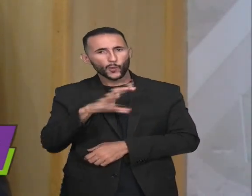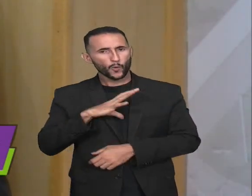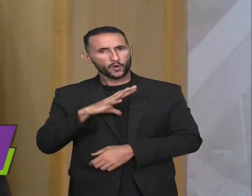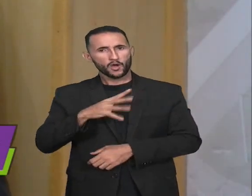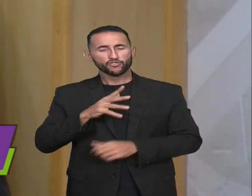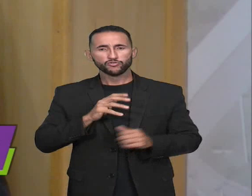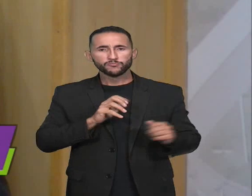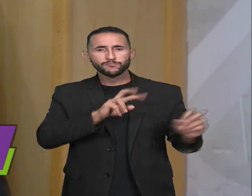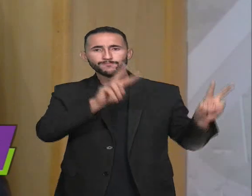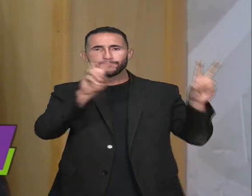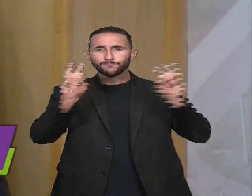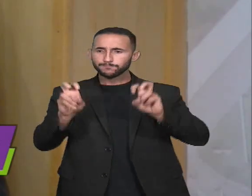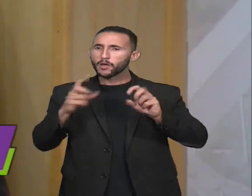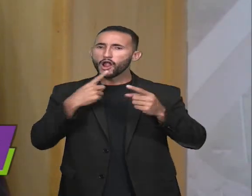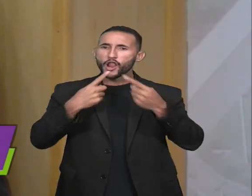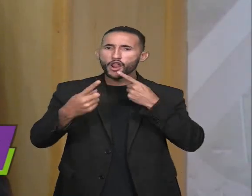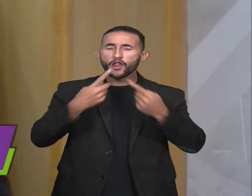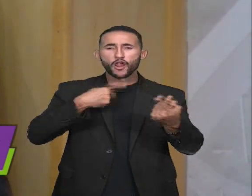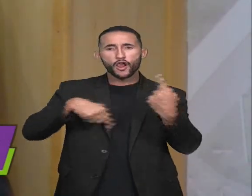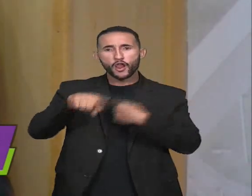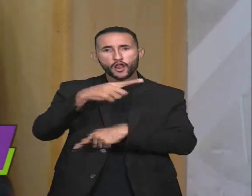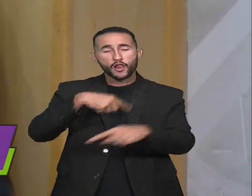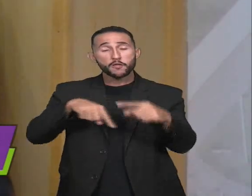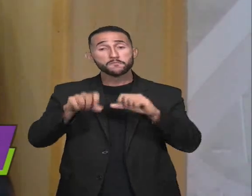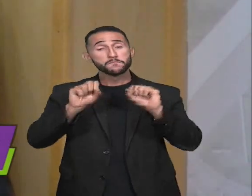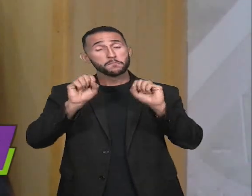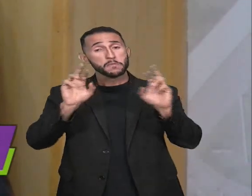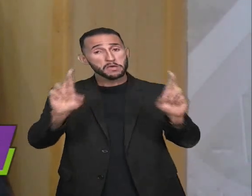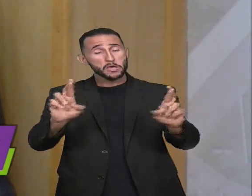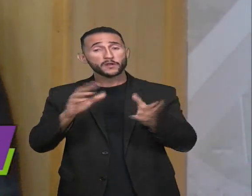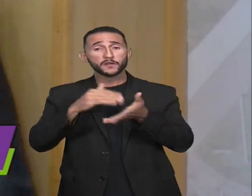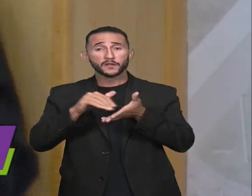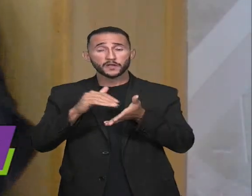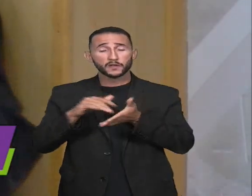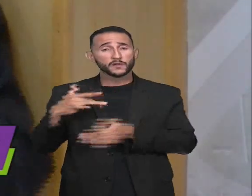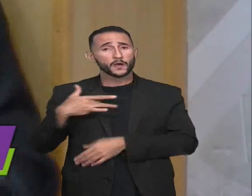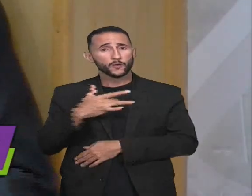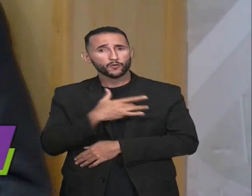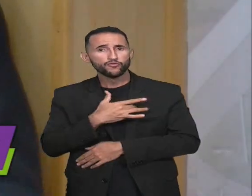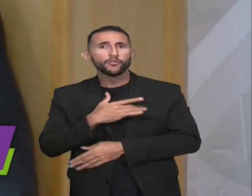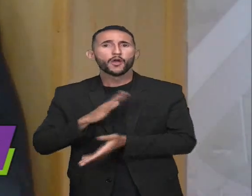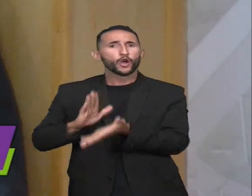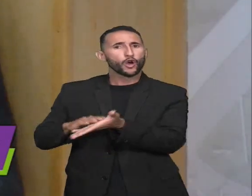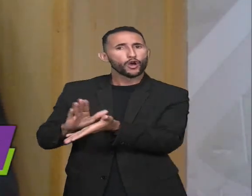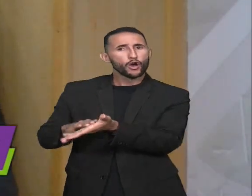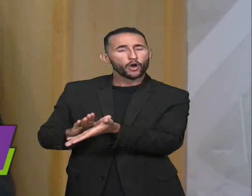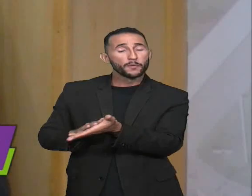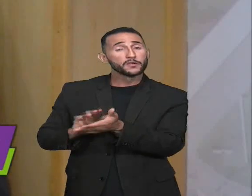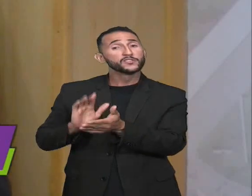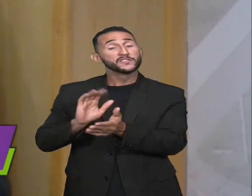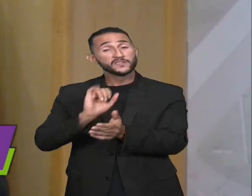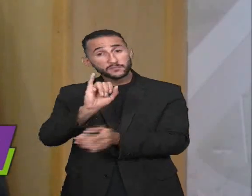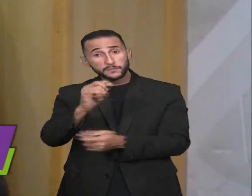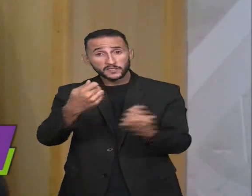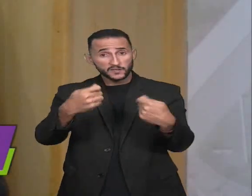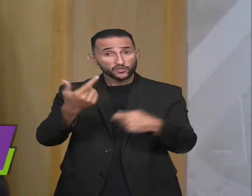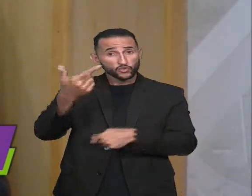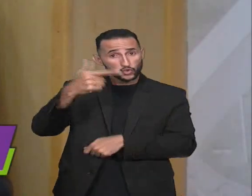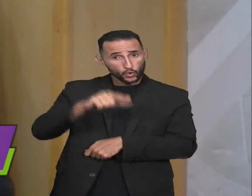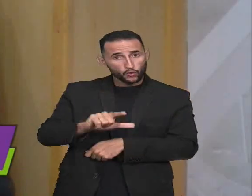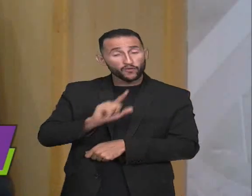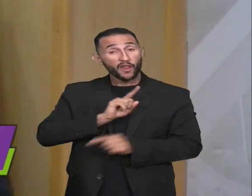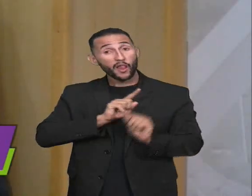pegue mais em cima desse tema se precisar novamente ir para São Paulo como na outra oportunidade foi fui convidado por